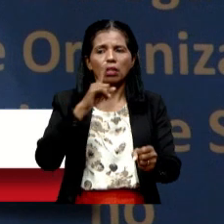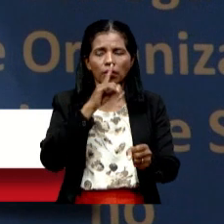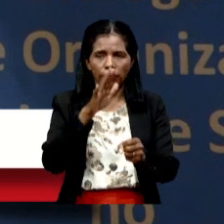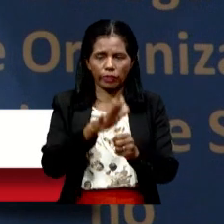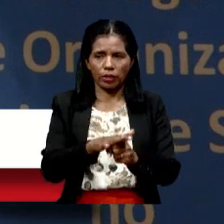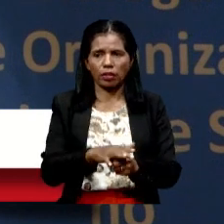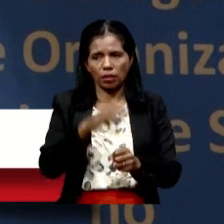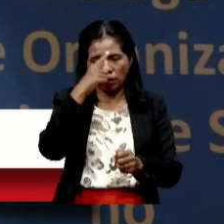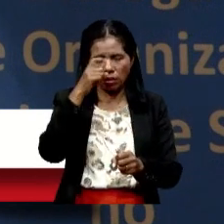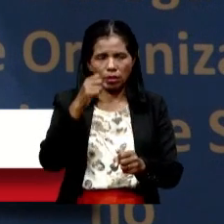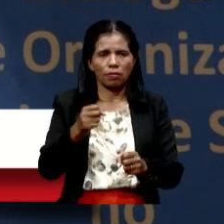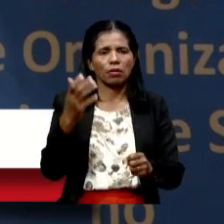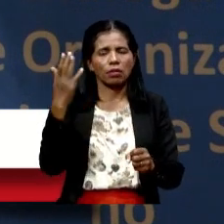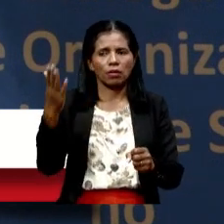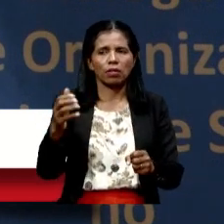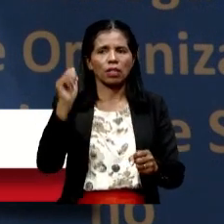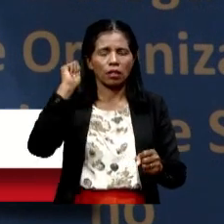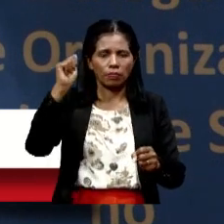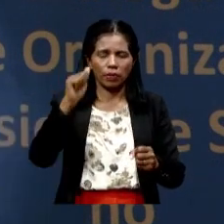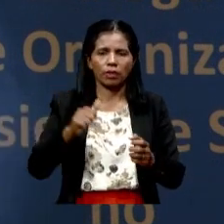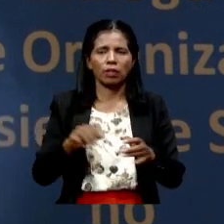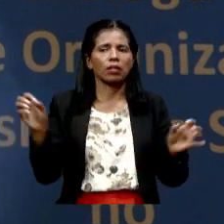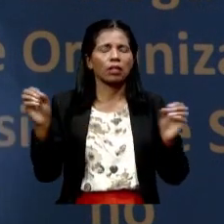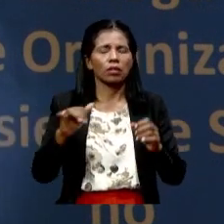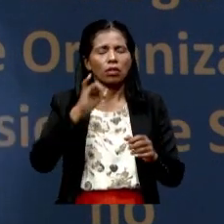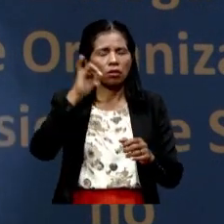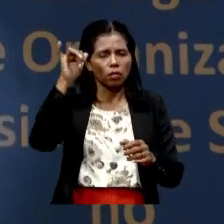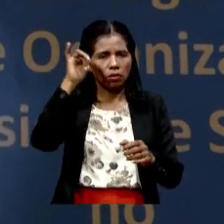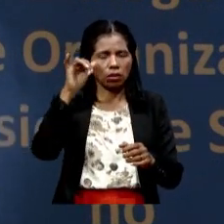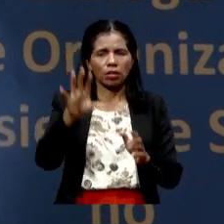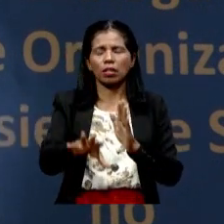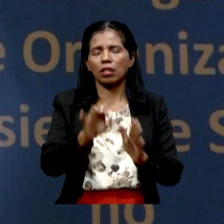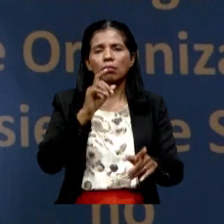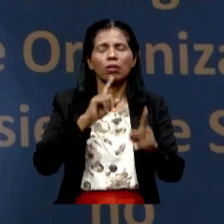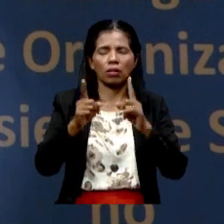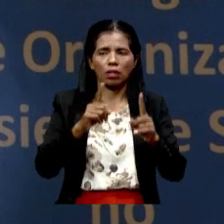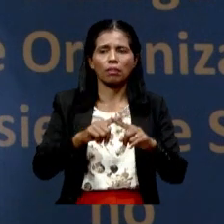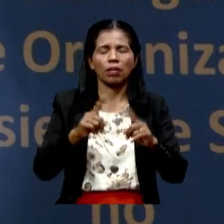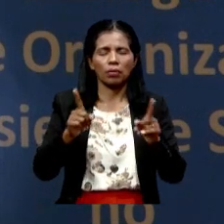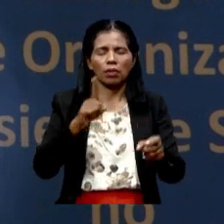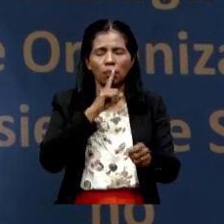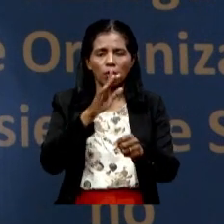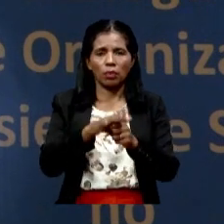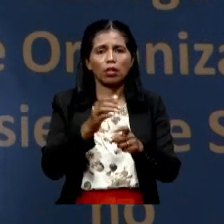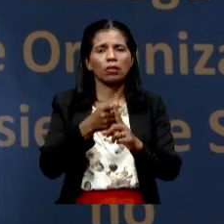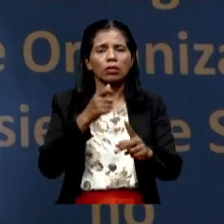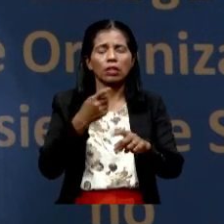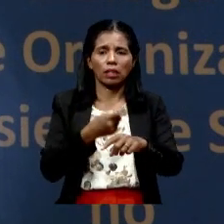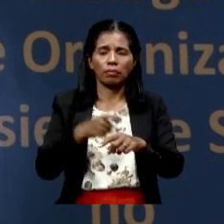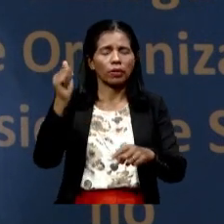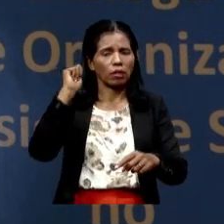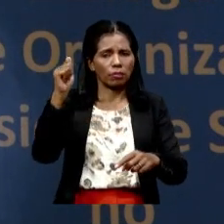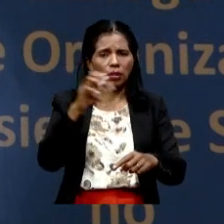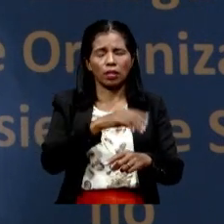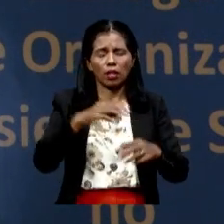compromisso e a campanha. Né, lá foi no seca eleito uma colheia. Deve compromisso campanha e presidente